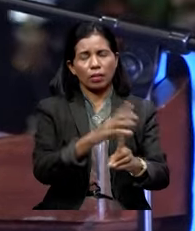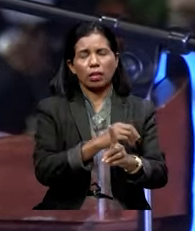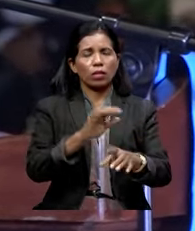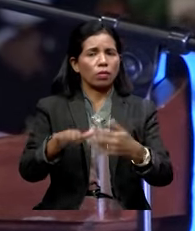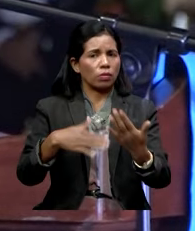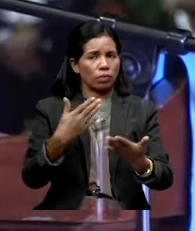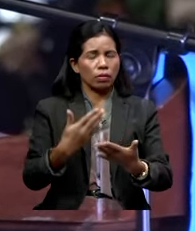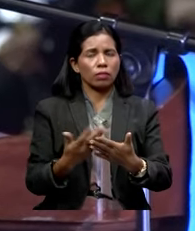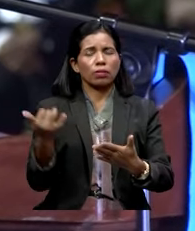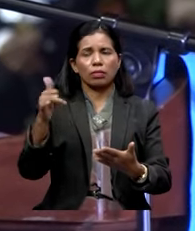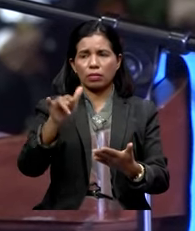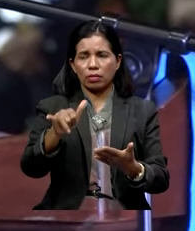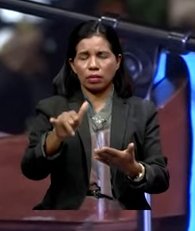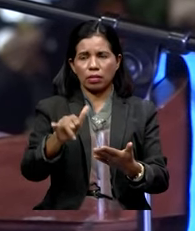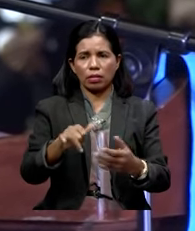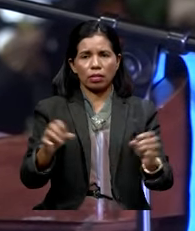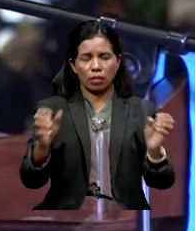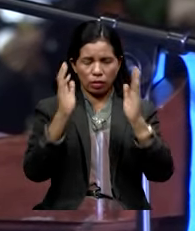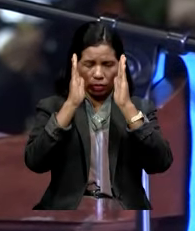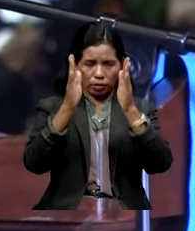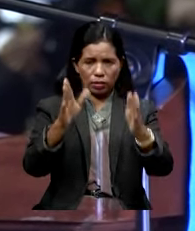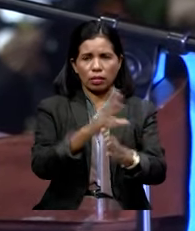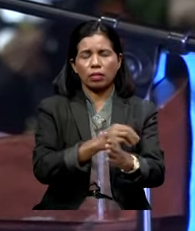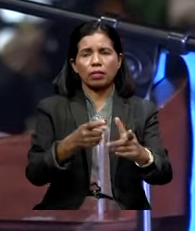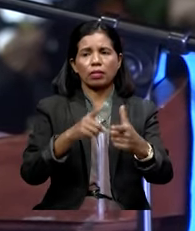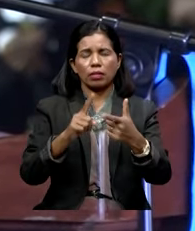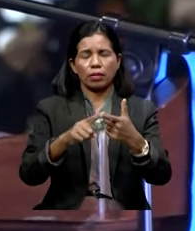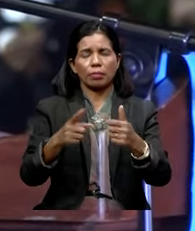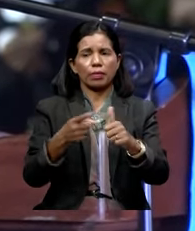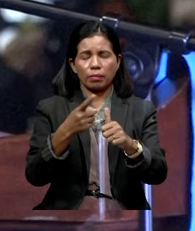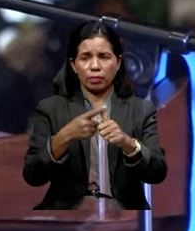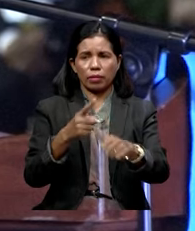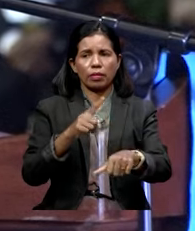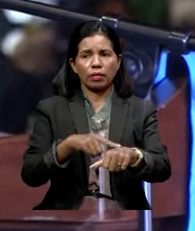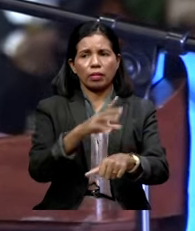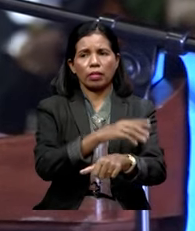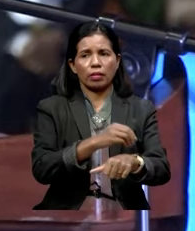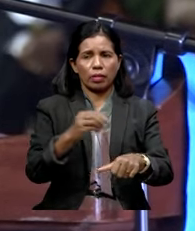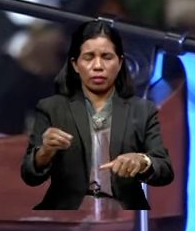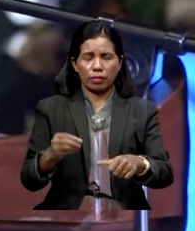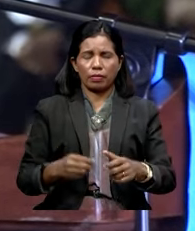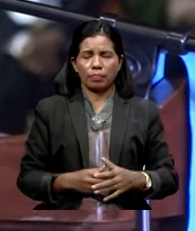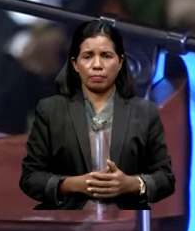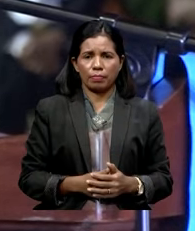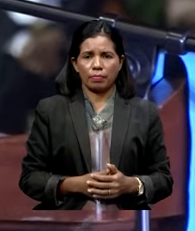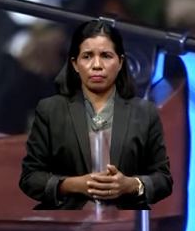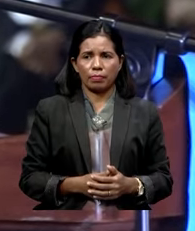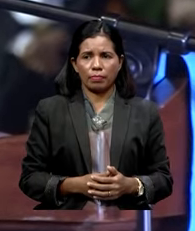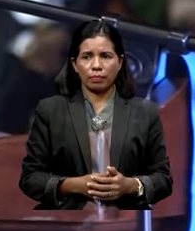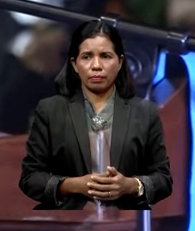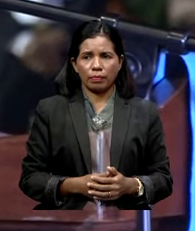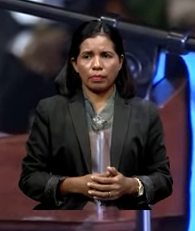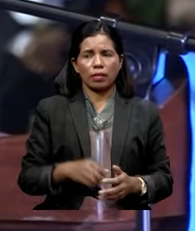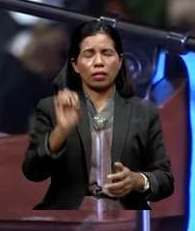evidente, não posso deixar de recordar, em primeiro lugar, aqueles que perderam a sua vida.